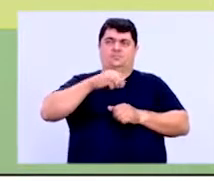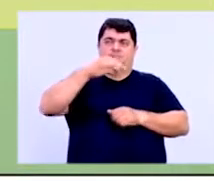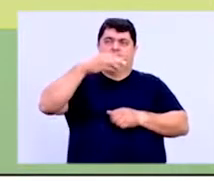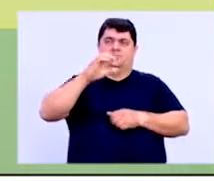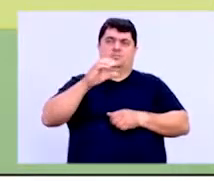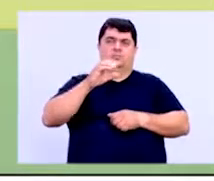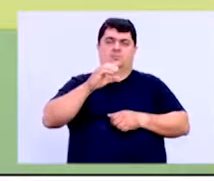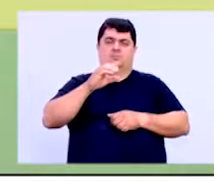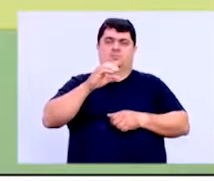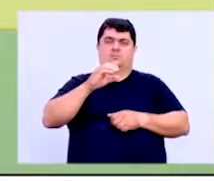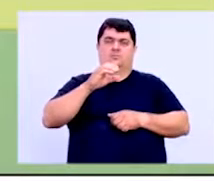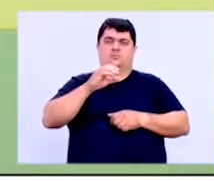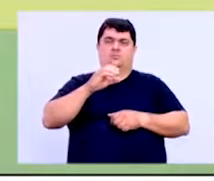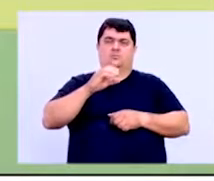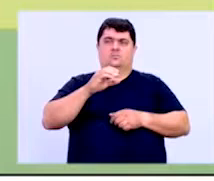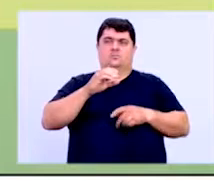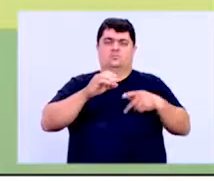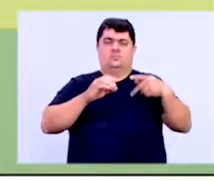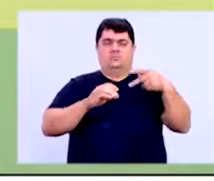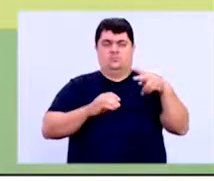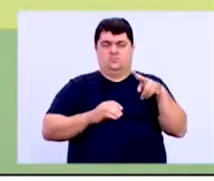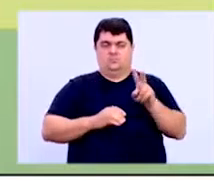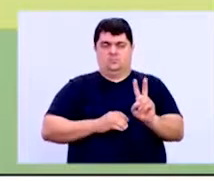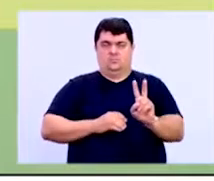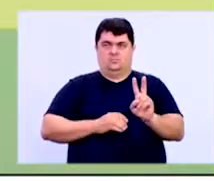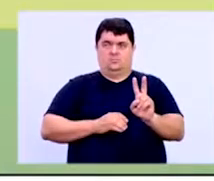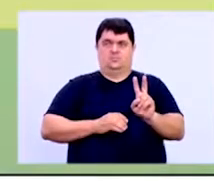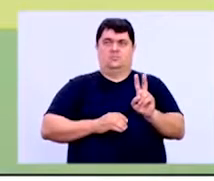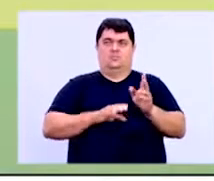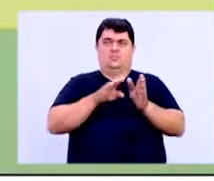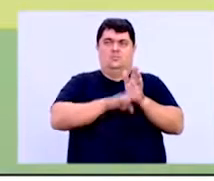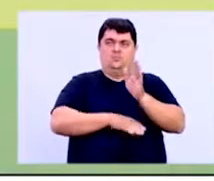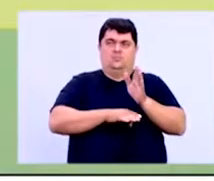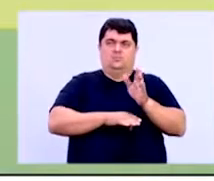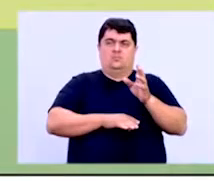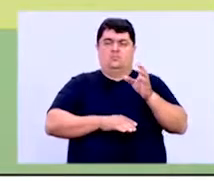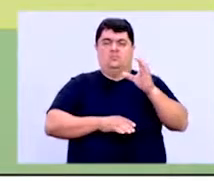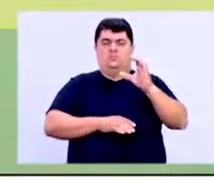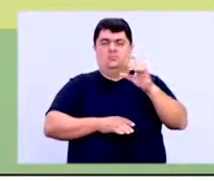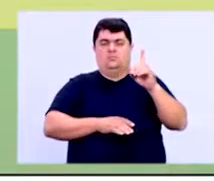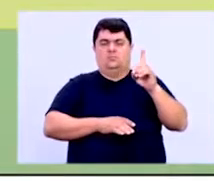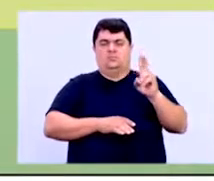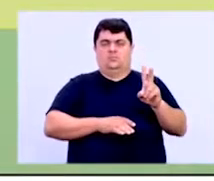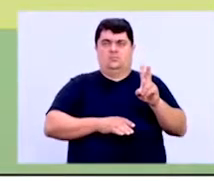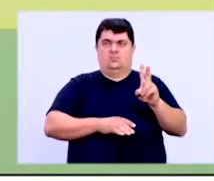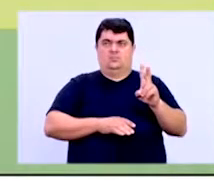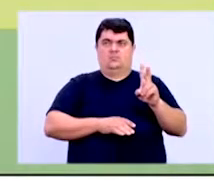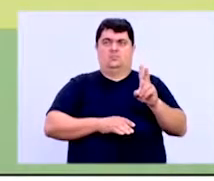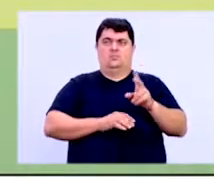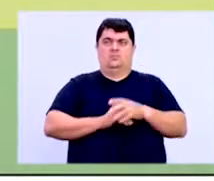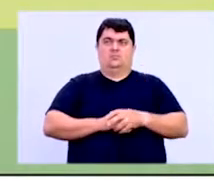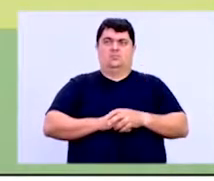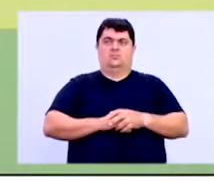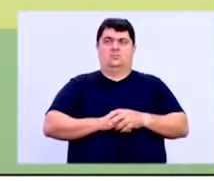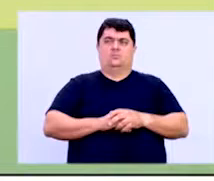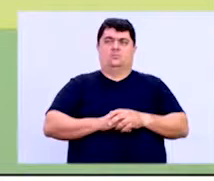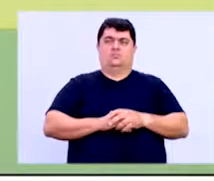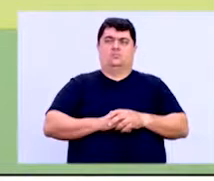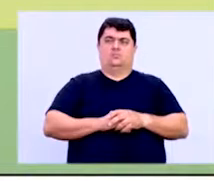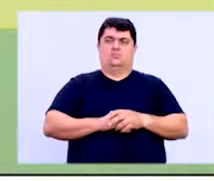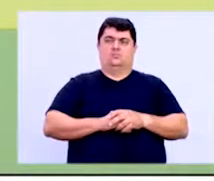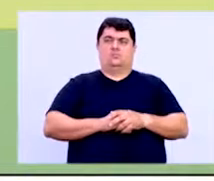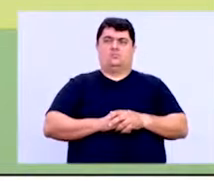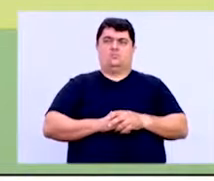de contribuição é o quê? Preço de venda menos custos e despesas variáveis. Então, vamos lá para a nossa margem